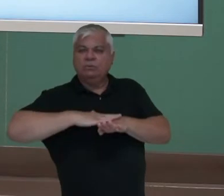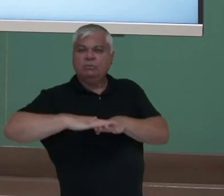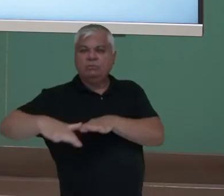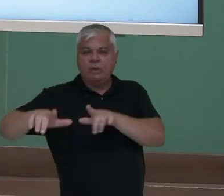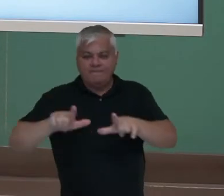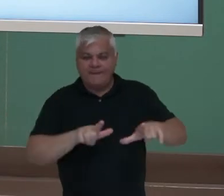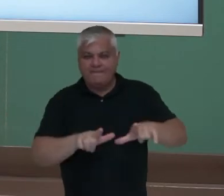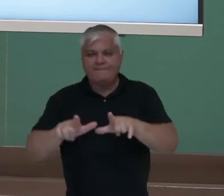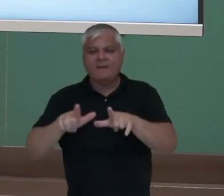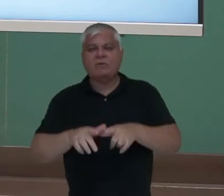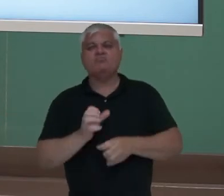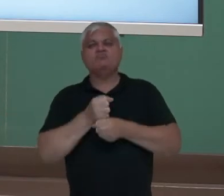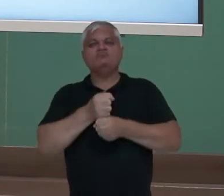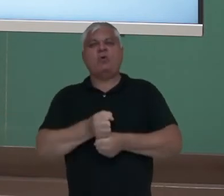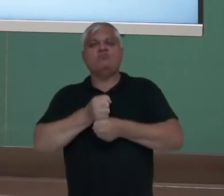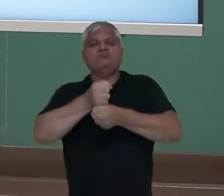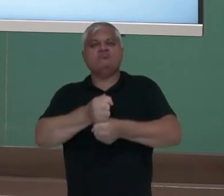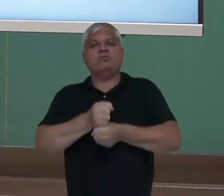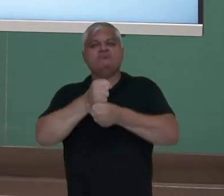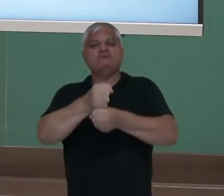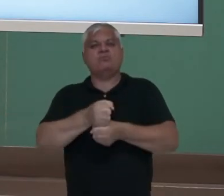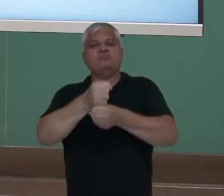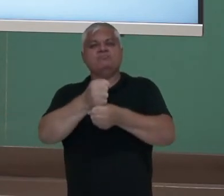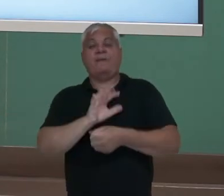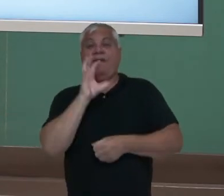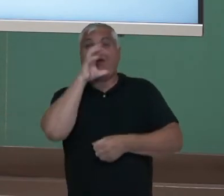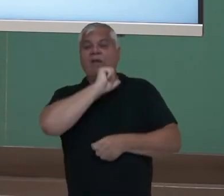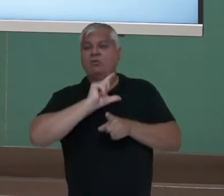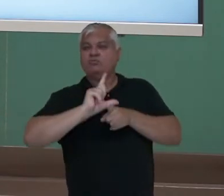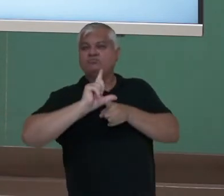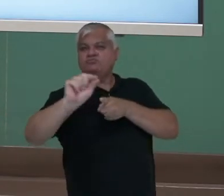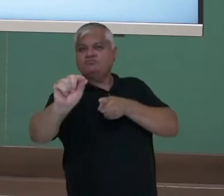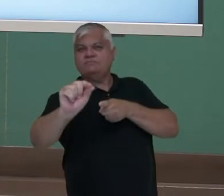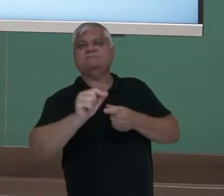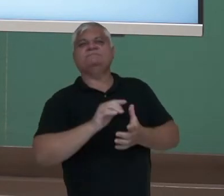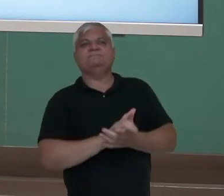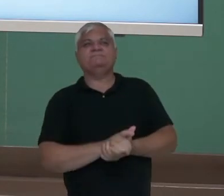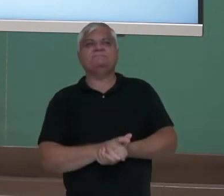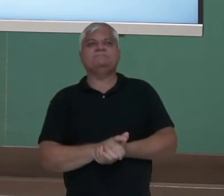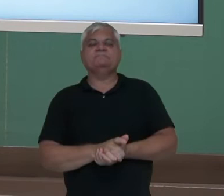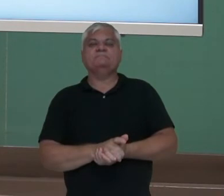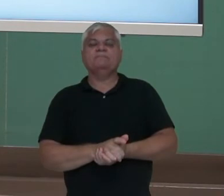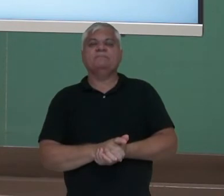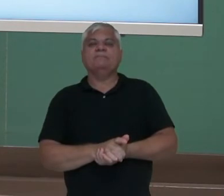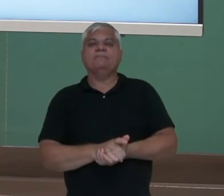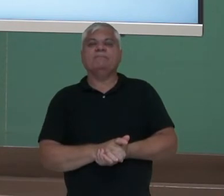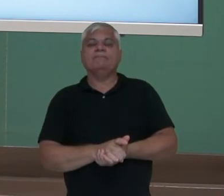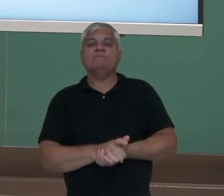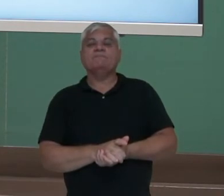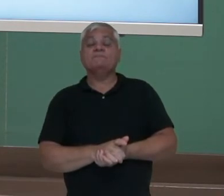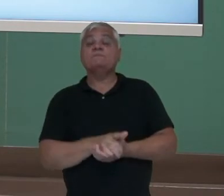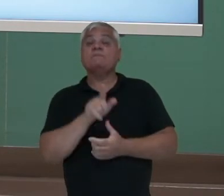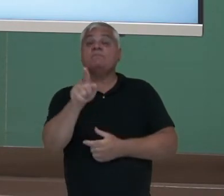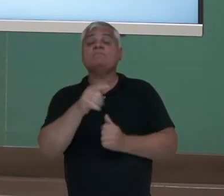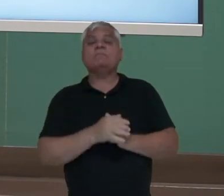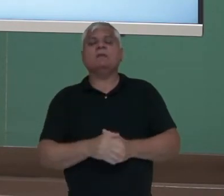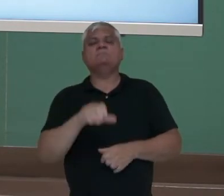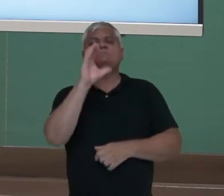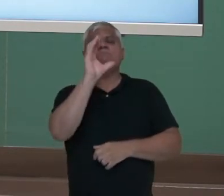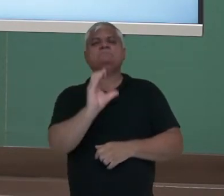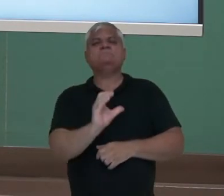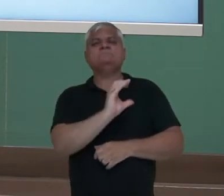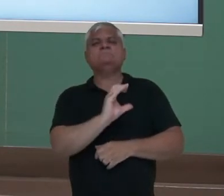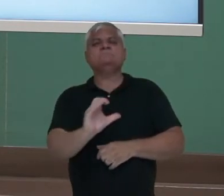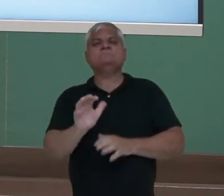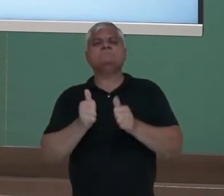o exército se locomover mais rapidamente em caso de necessidade, né? E o cristianismo. Então, quando a